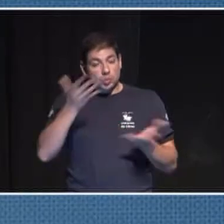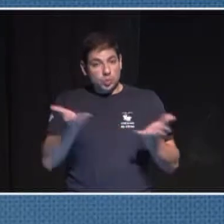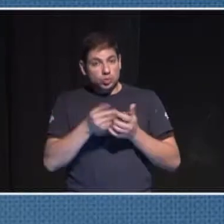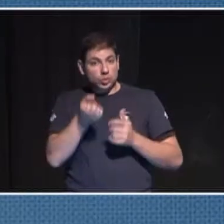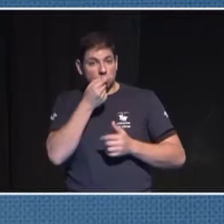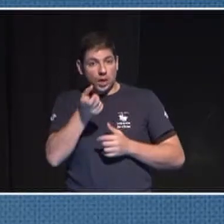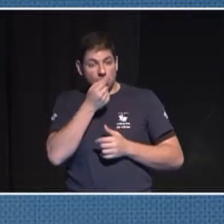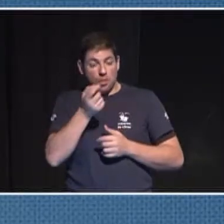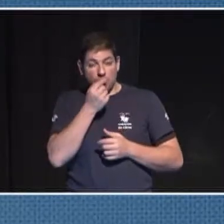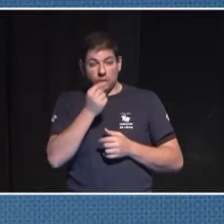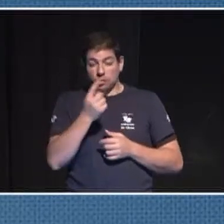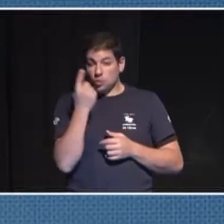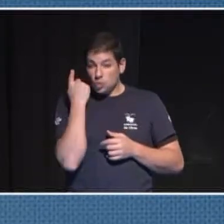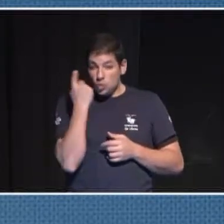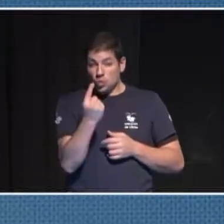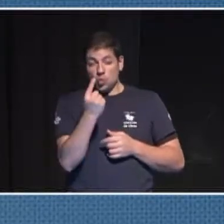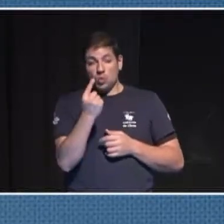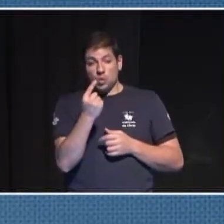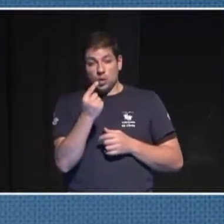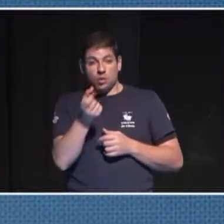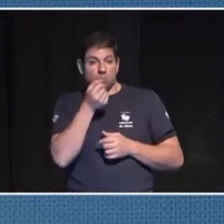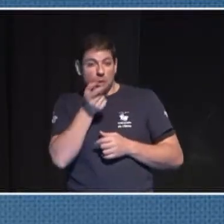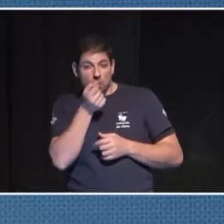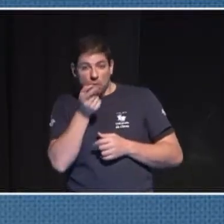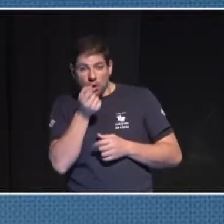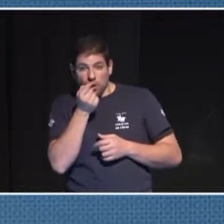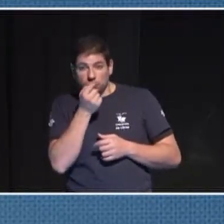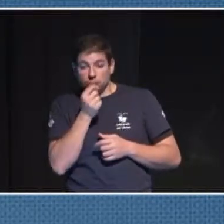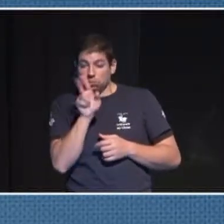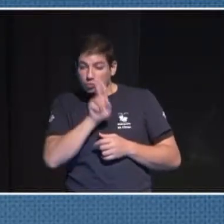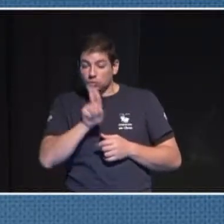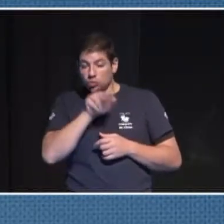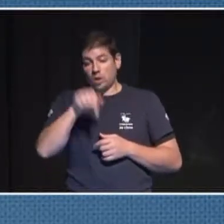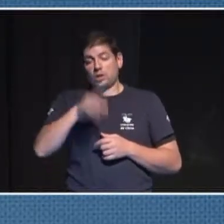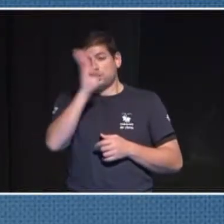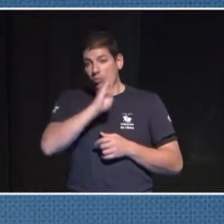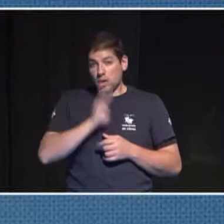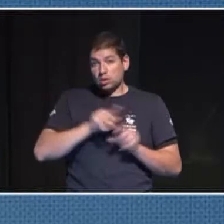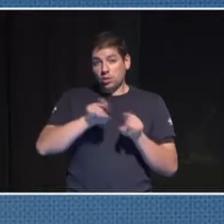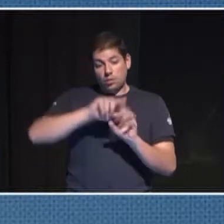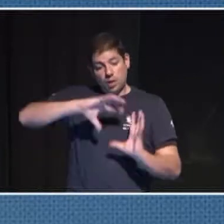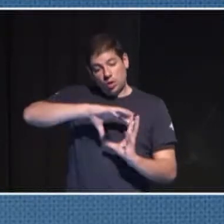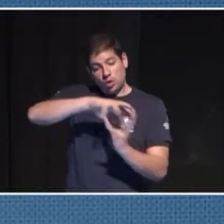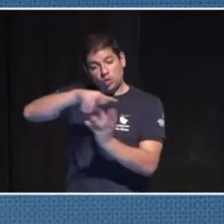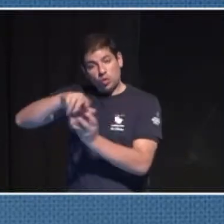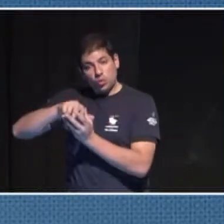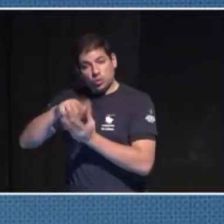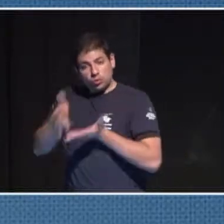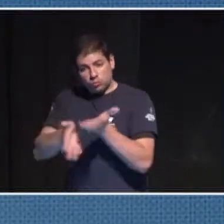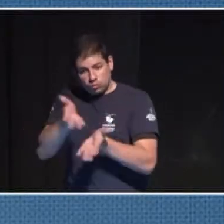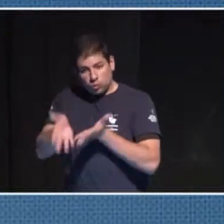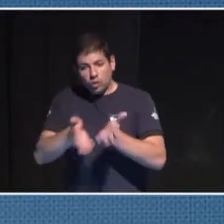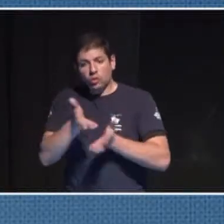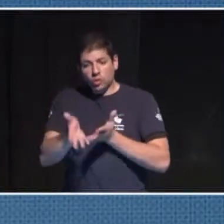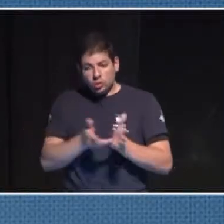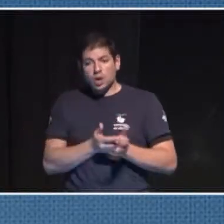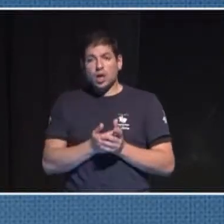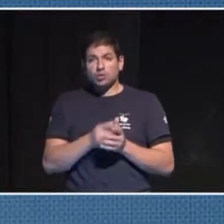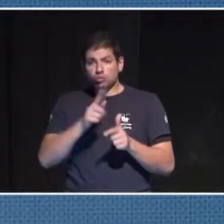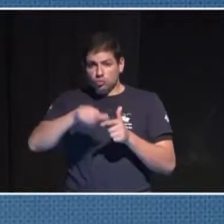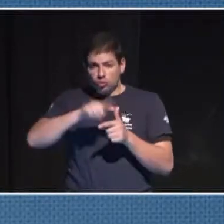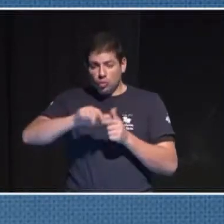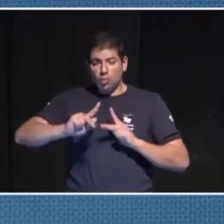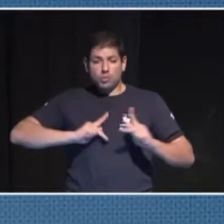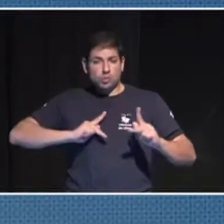medicação com indicação em bula no Brasil e no mundo para o tratamento do acometimento pulmonar